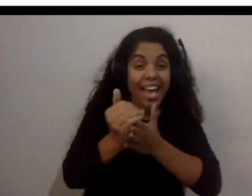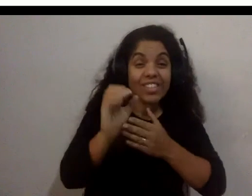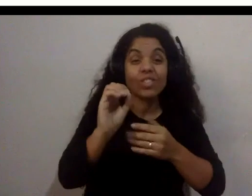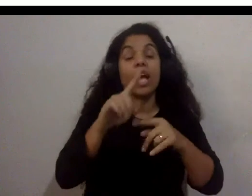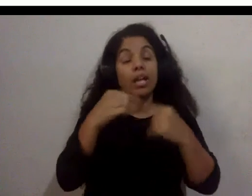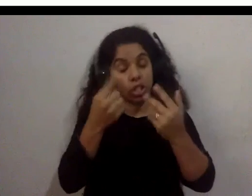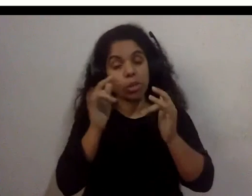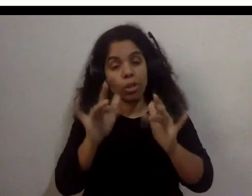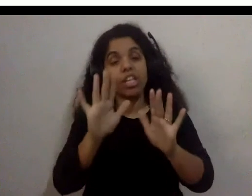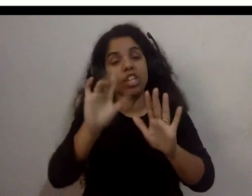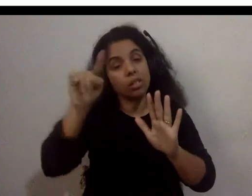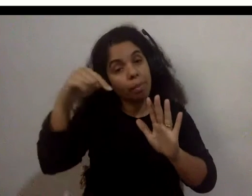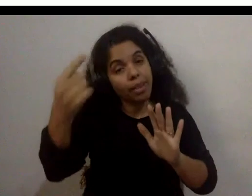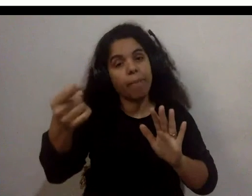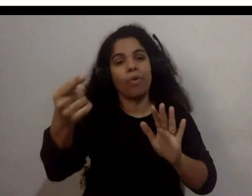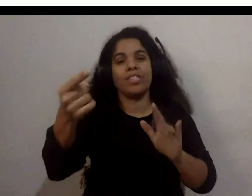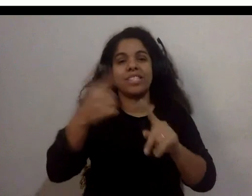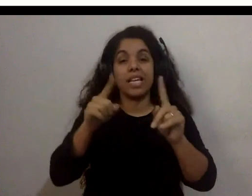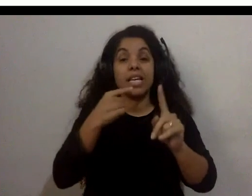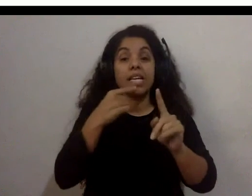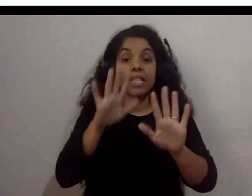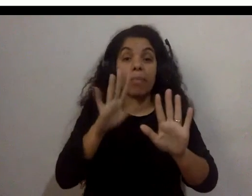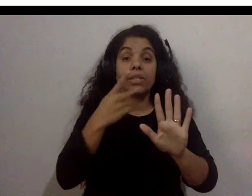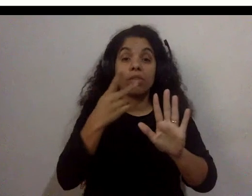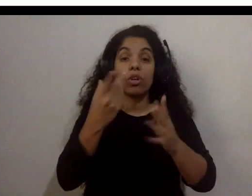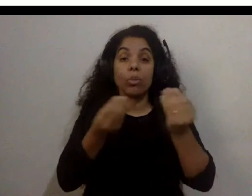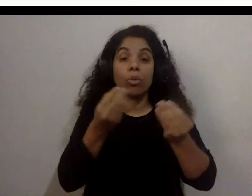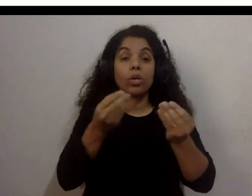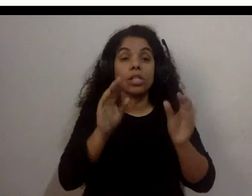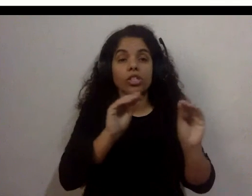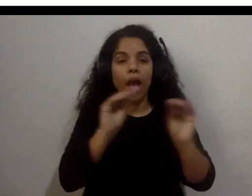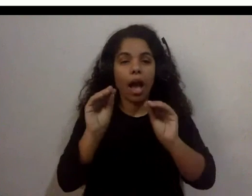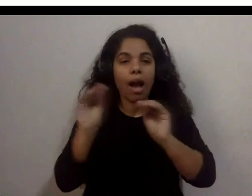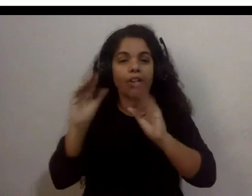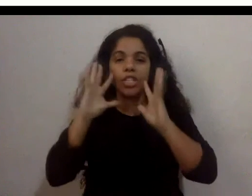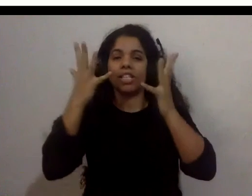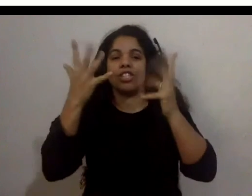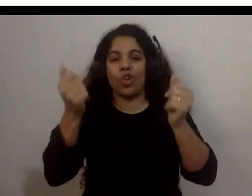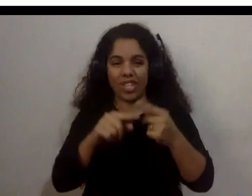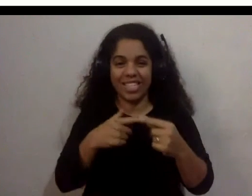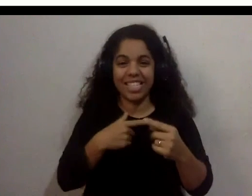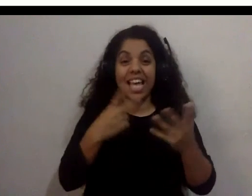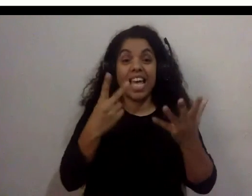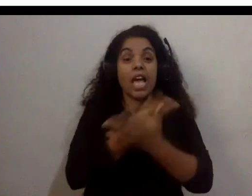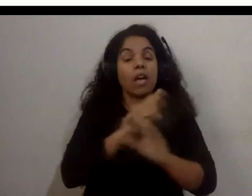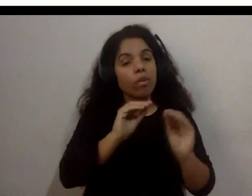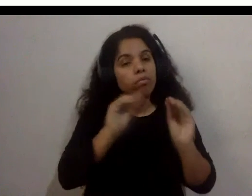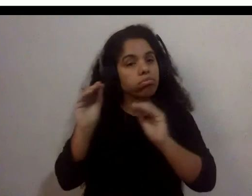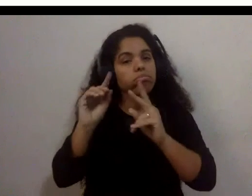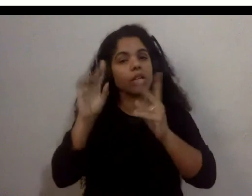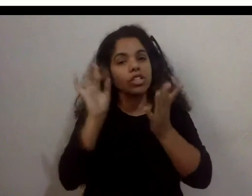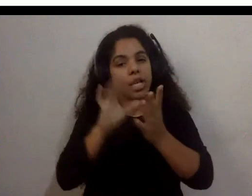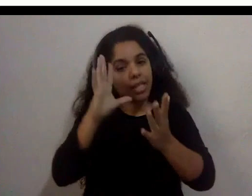pode deixar elas para depois. E aí volta um pouco nessa questão de adiar decisões. Poxa, eu vou adiar a decisão até o momento que seja